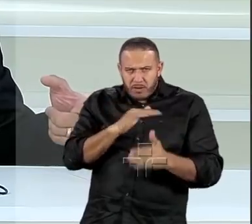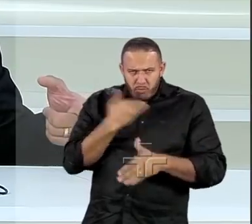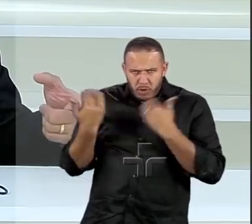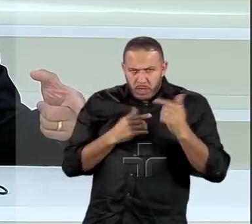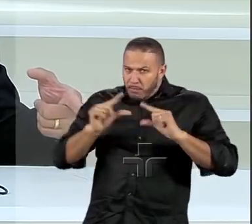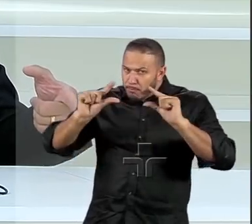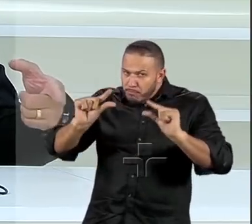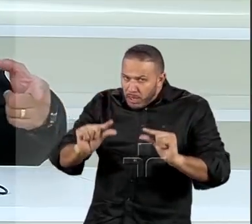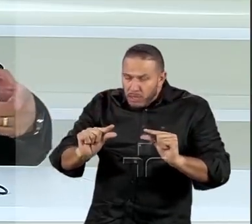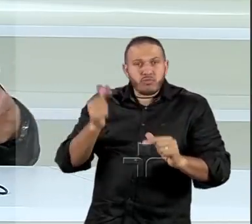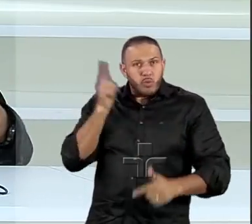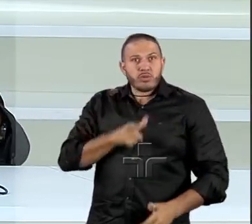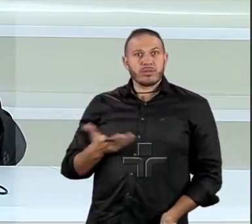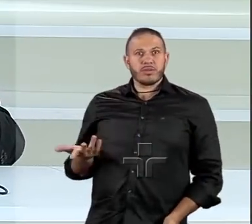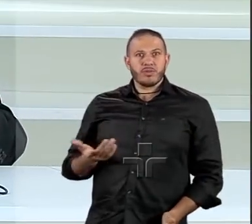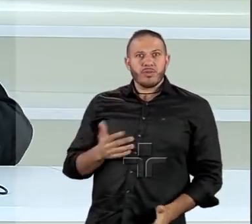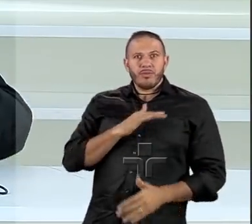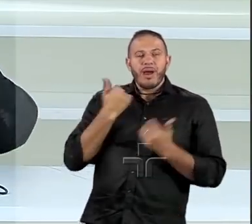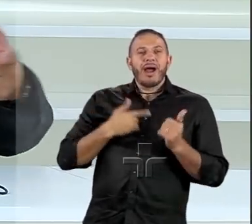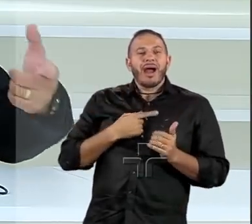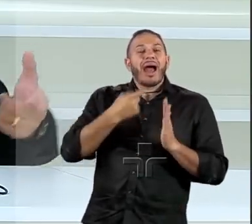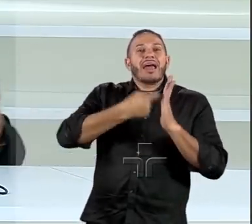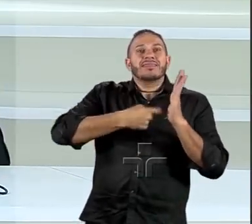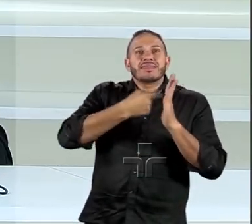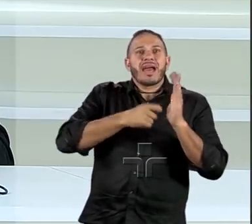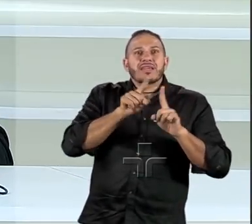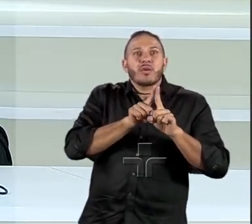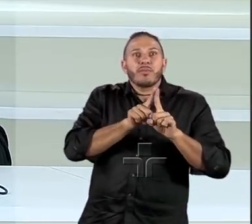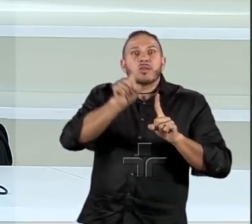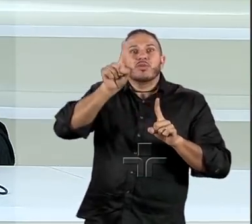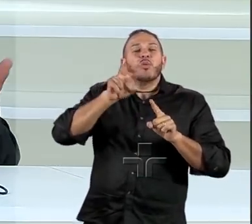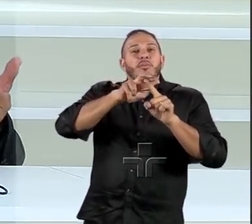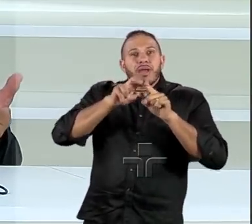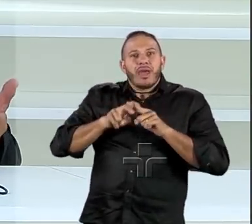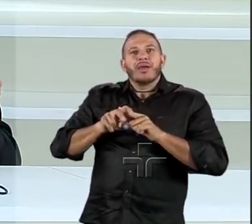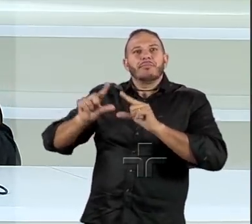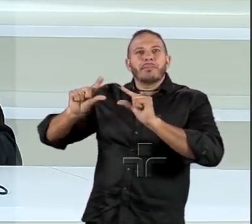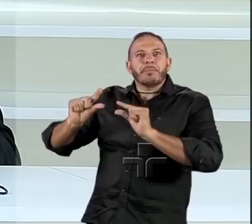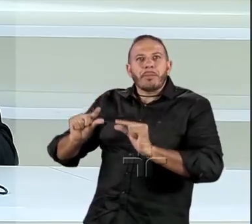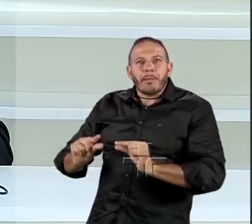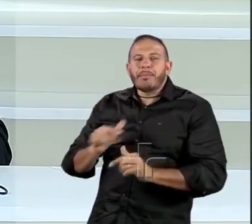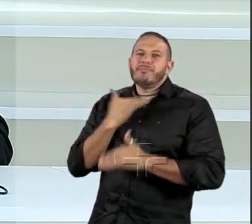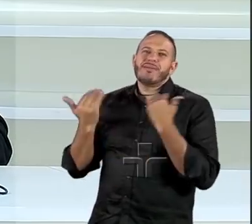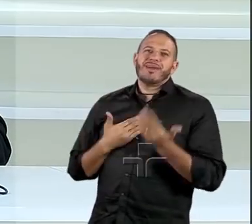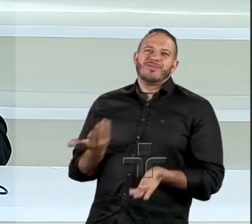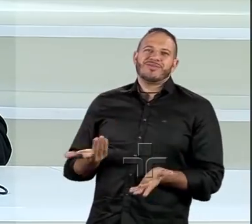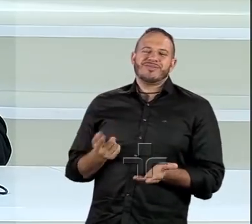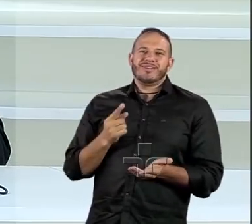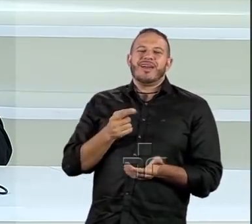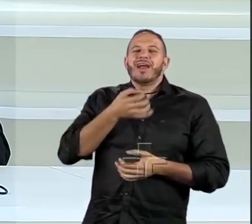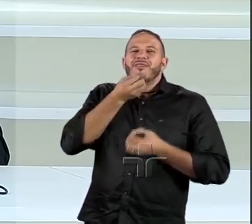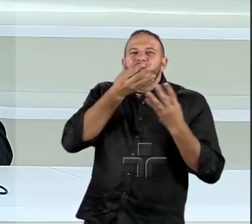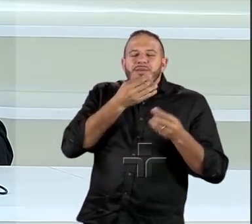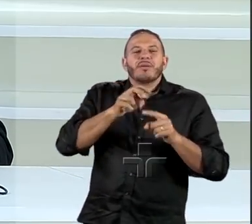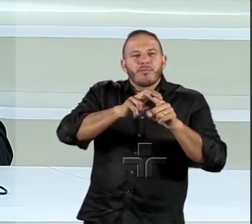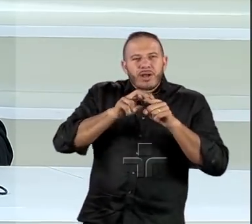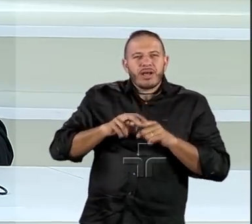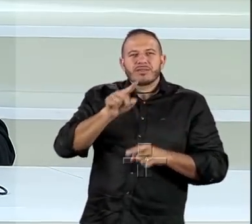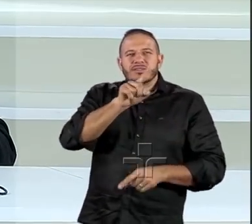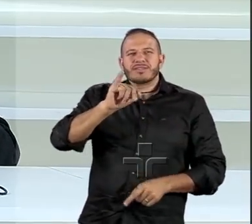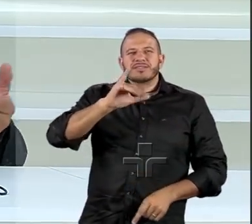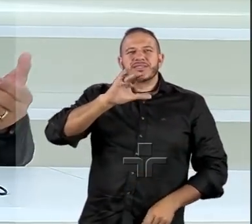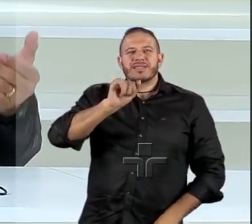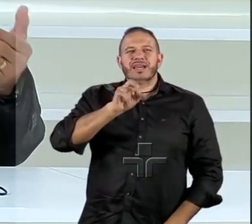o objetivo foi atingido. A taxa aumentou por conta do fenômeno da diminuição da natalidade por conta do Zika vírus em